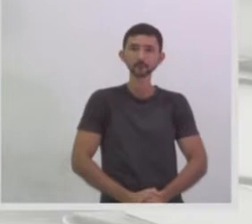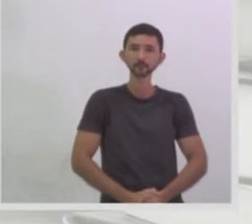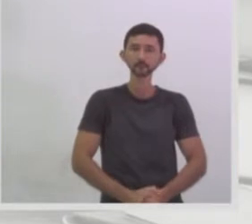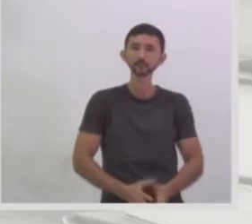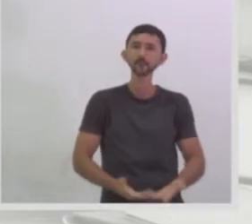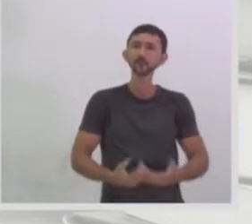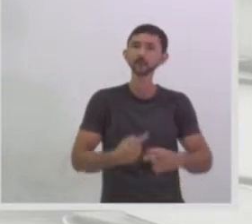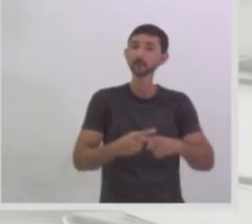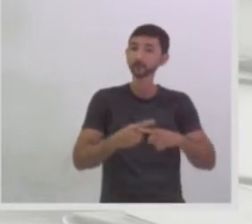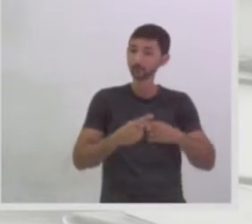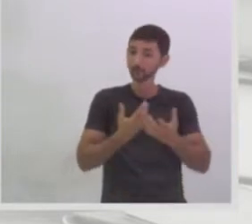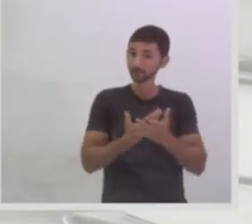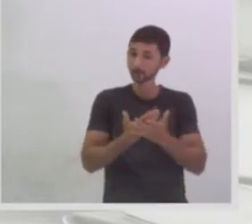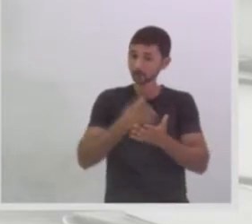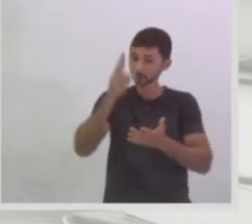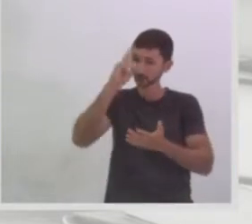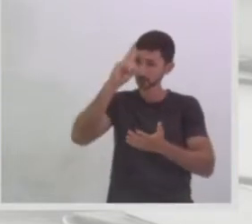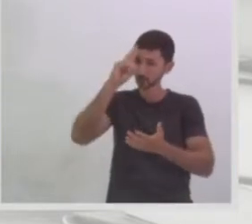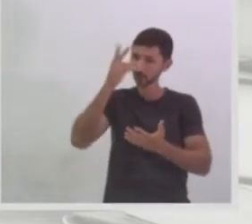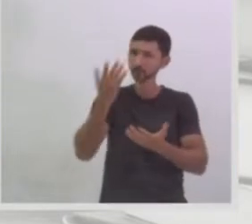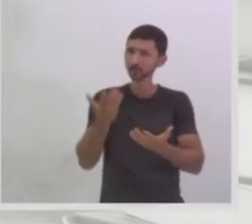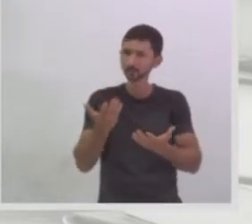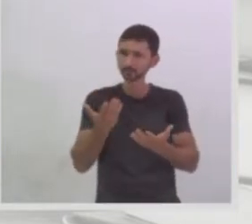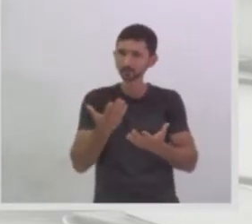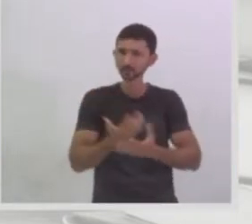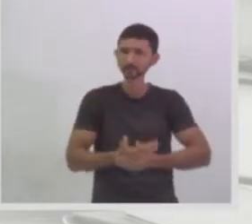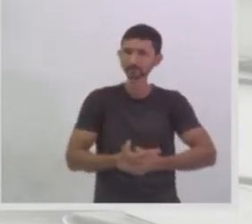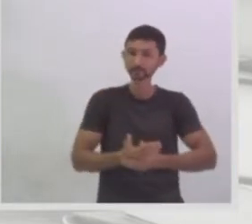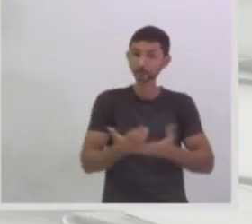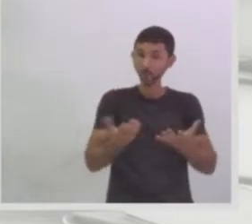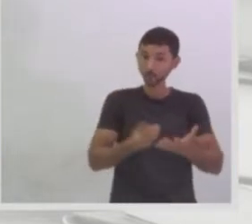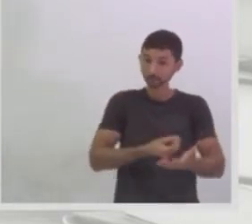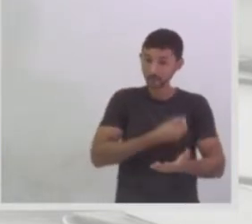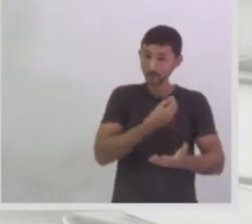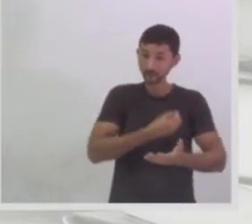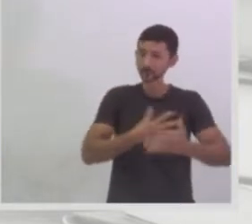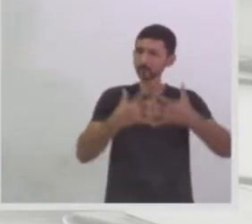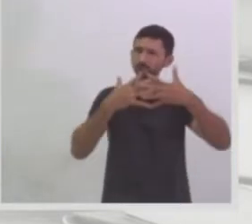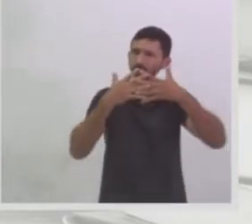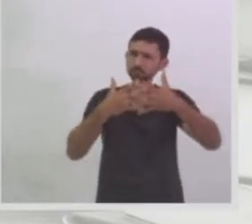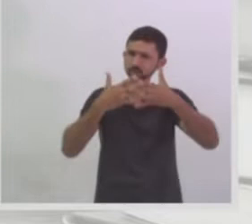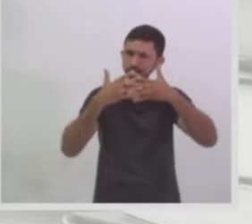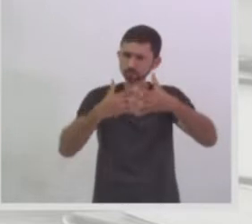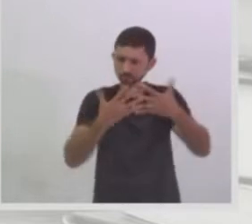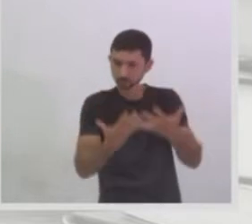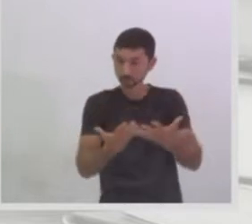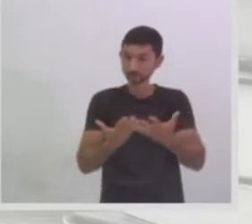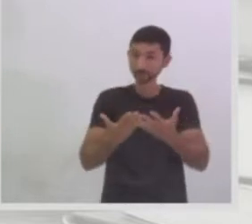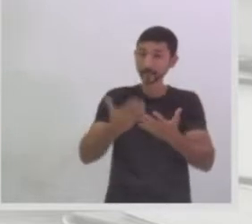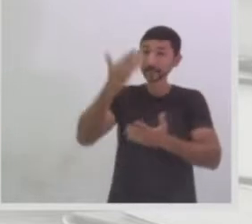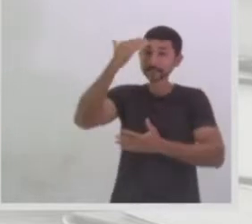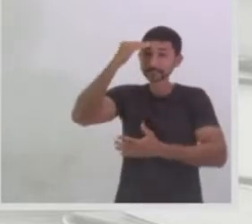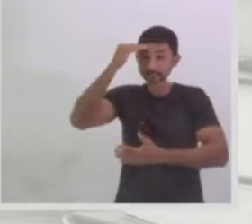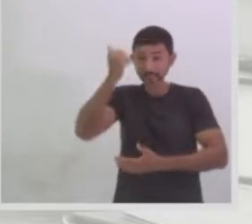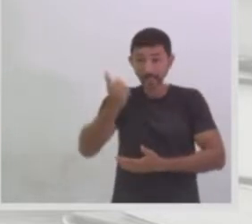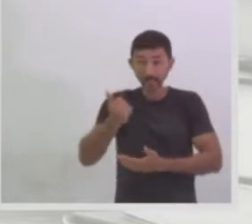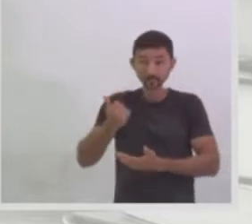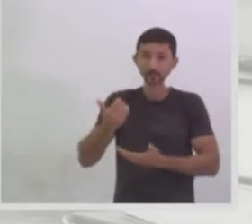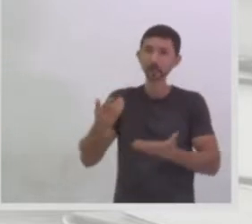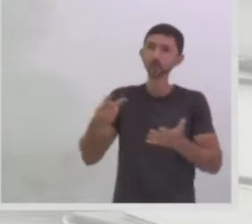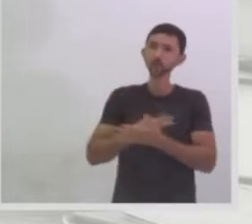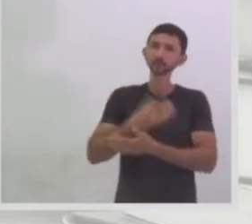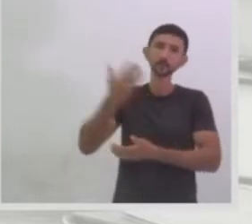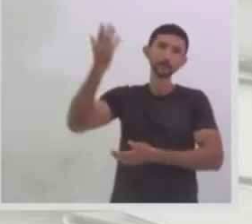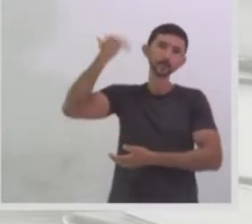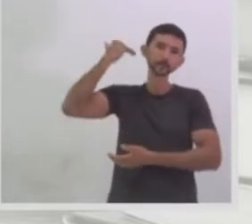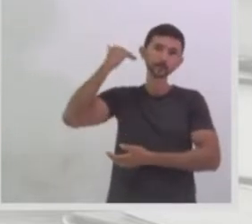estudar história, então? Mais uma vez, num mundo cada vez mais complicado, conhecer o que aconteceu se torna